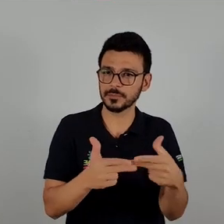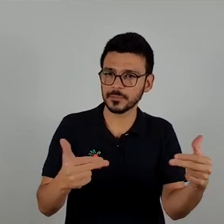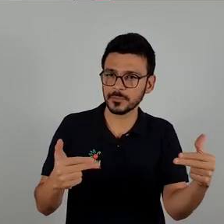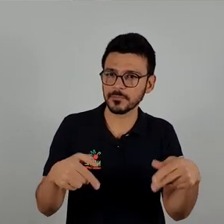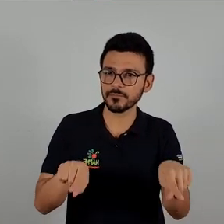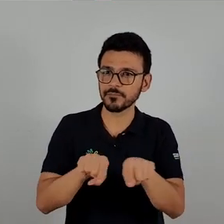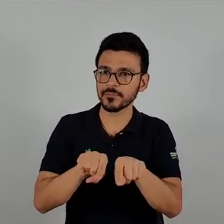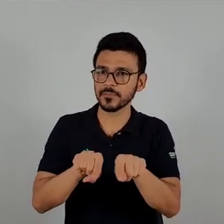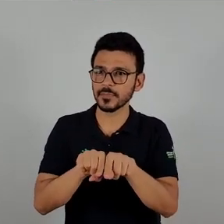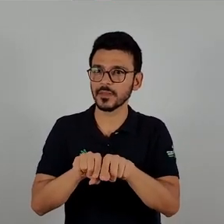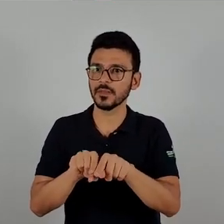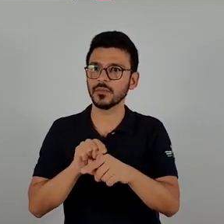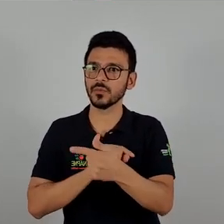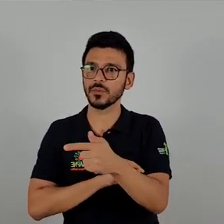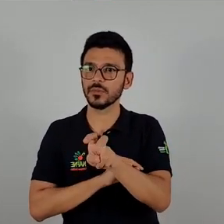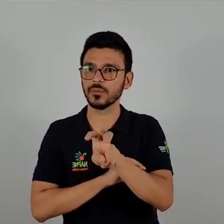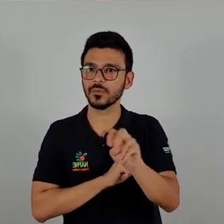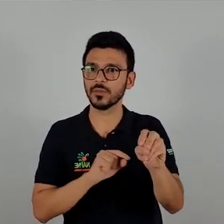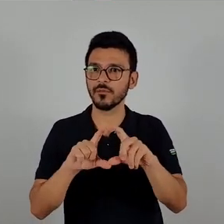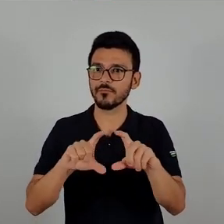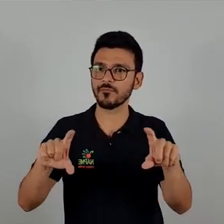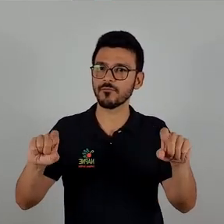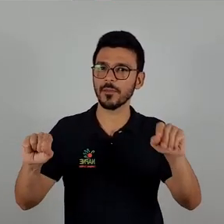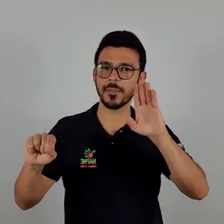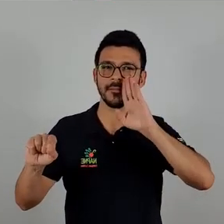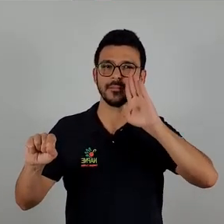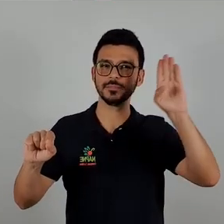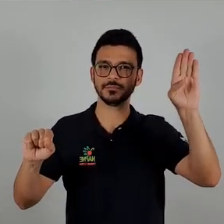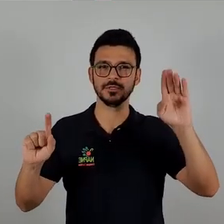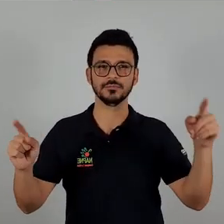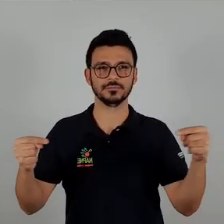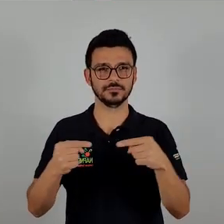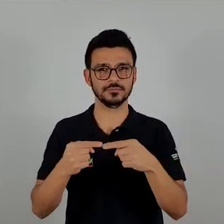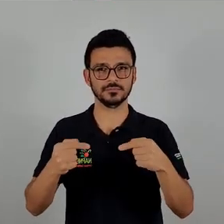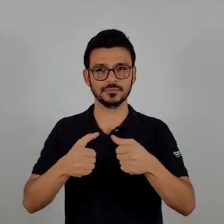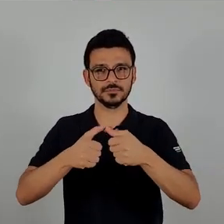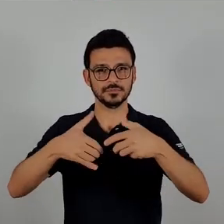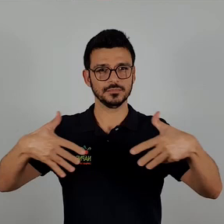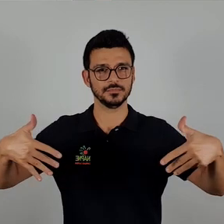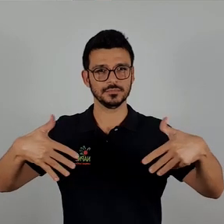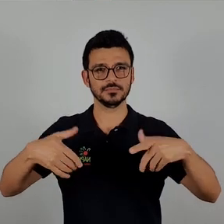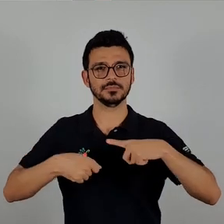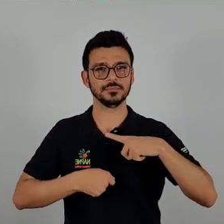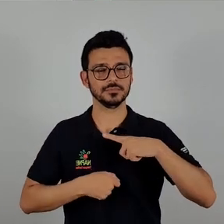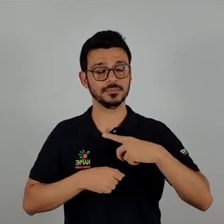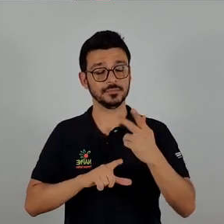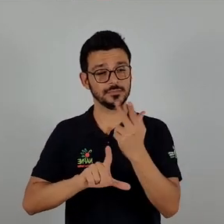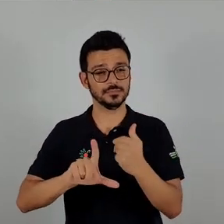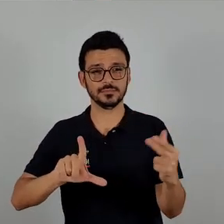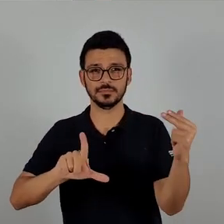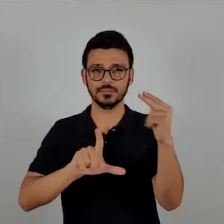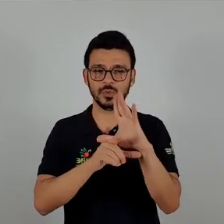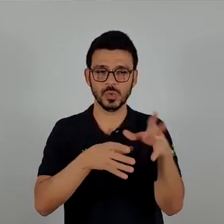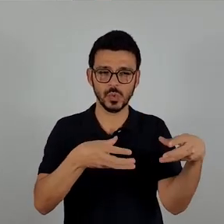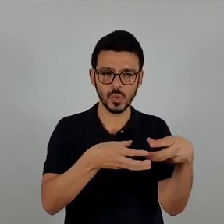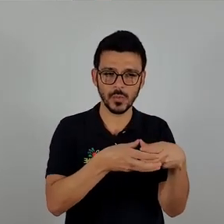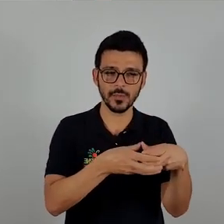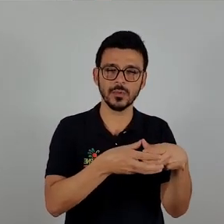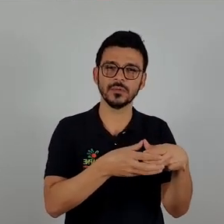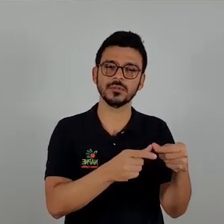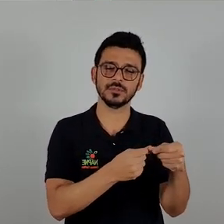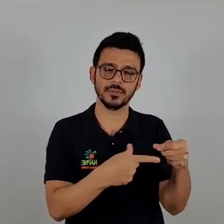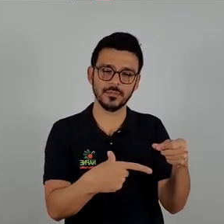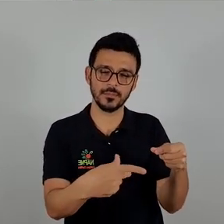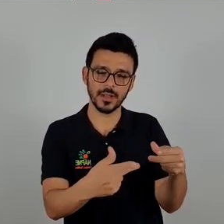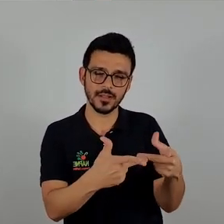monta a fórmula, né? Quando ela é magistral, porque ela já está com o nome pronto, a quantidade pronta, já se errou muito no passado, hoje ela está com muito